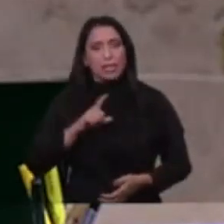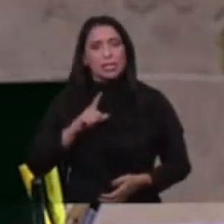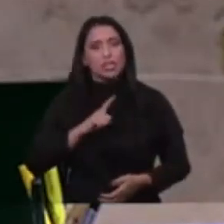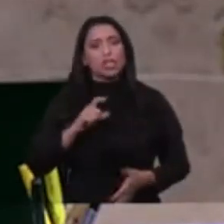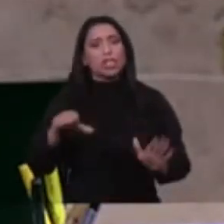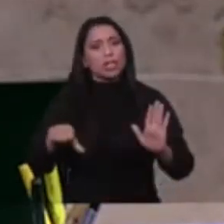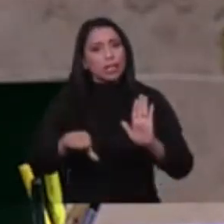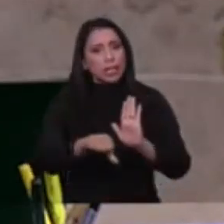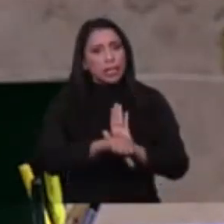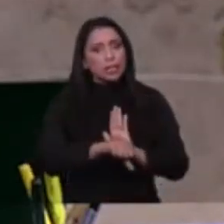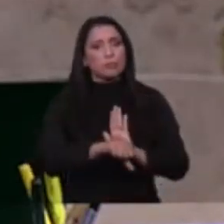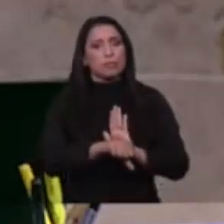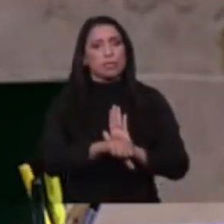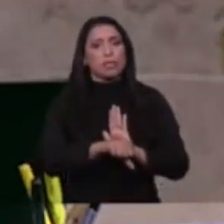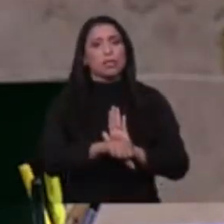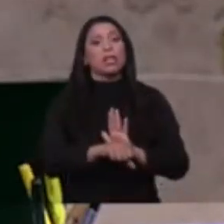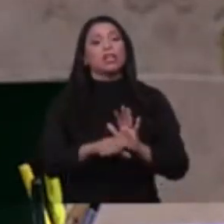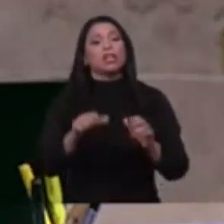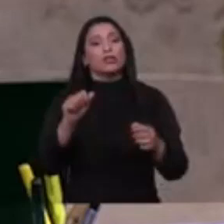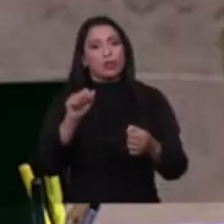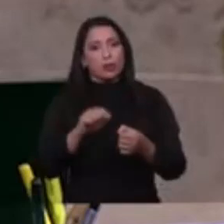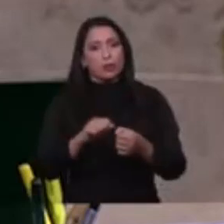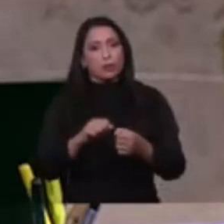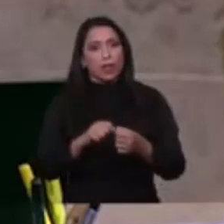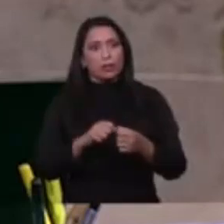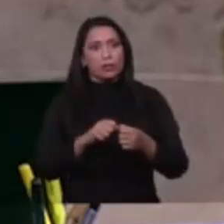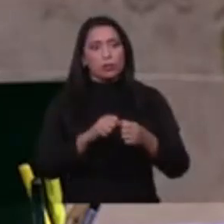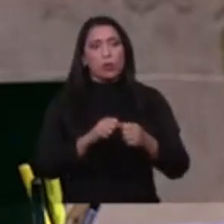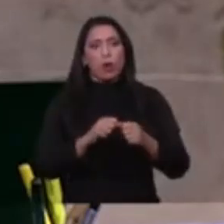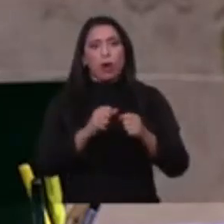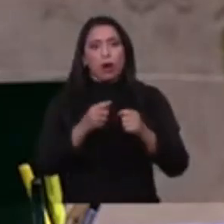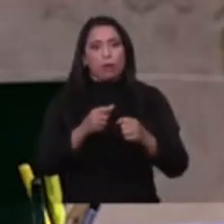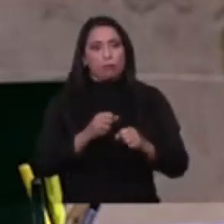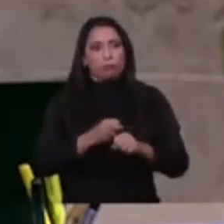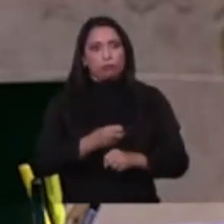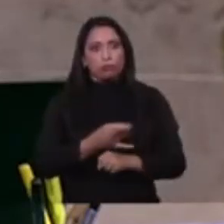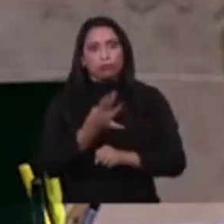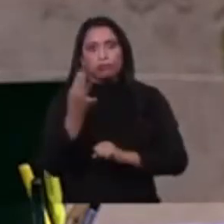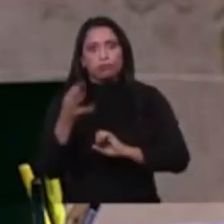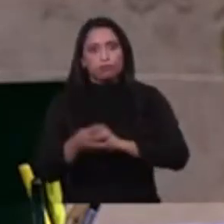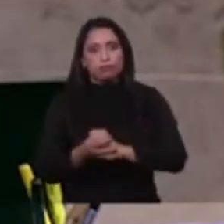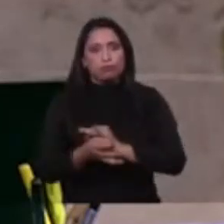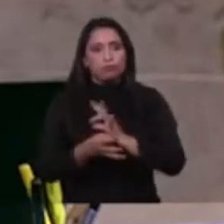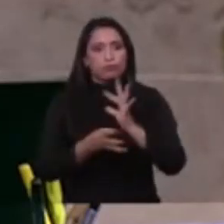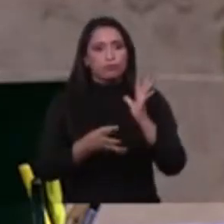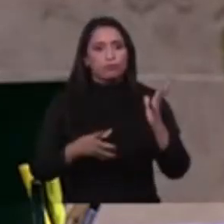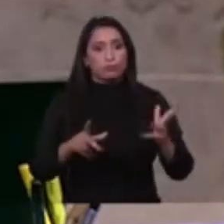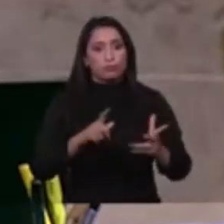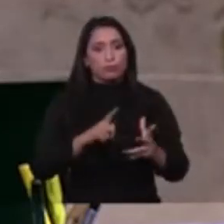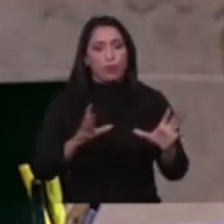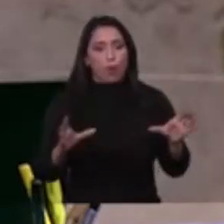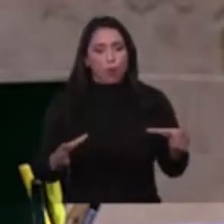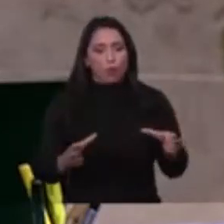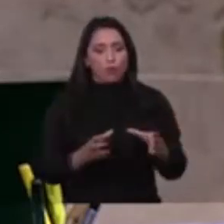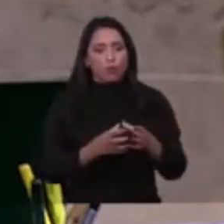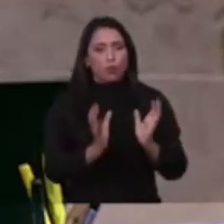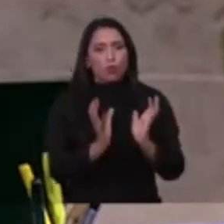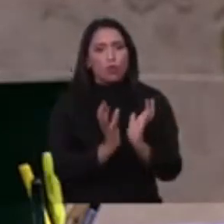ou seja, praticados por multidão, por uma turba que, mediante atos